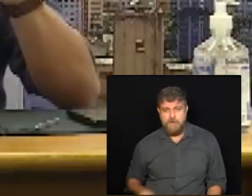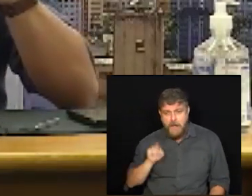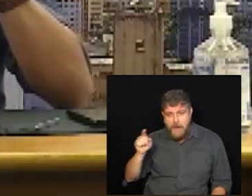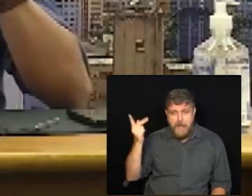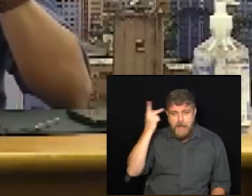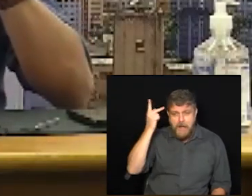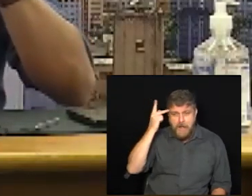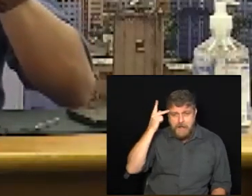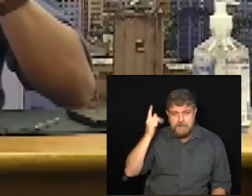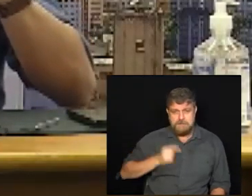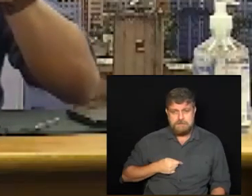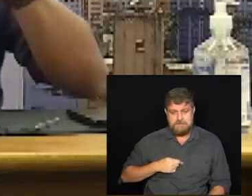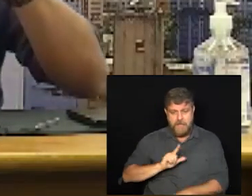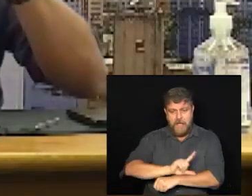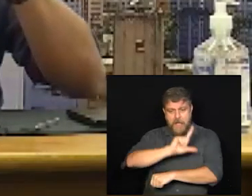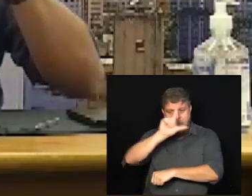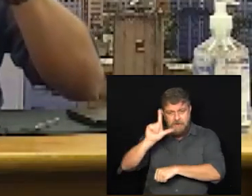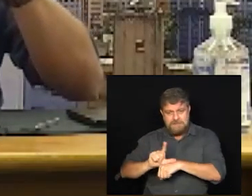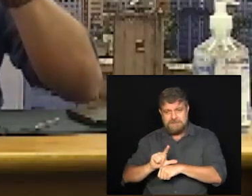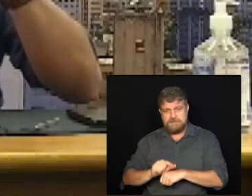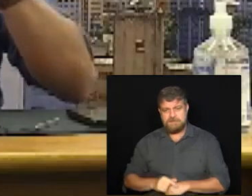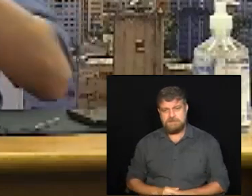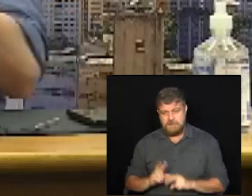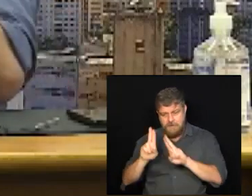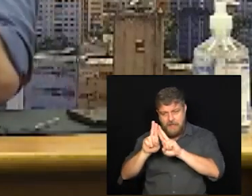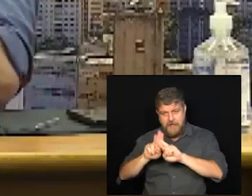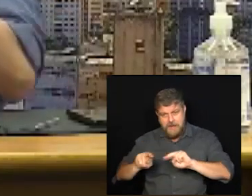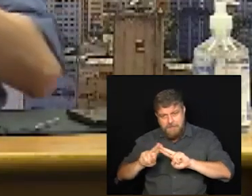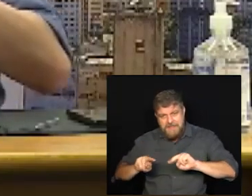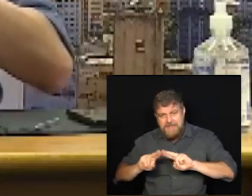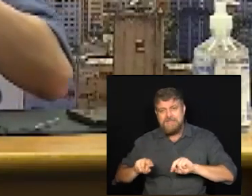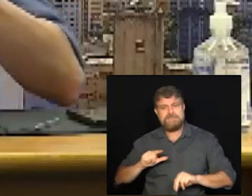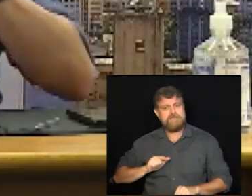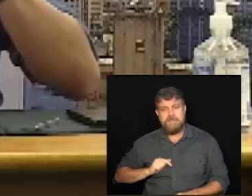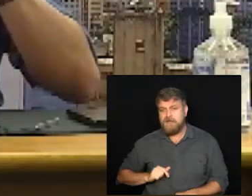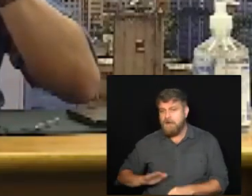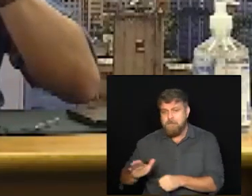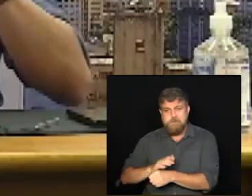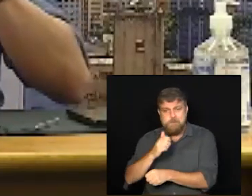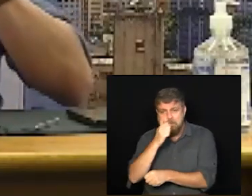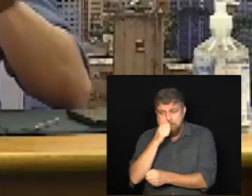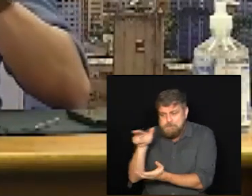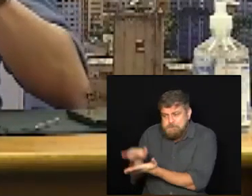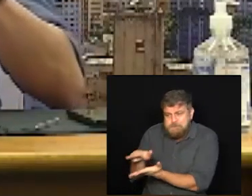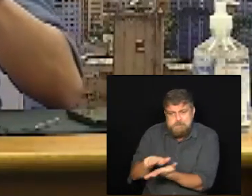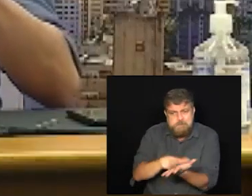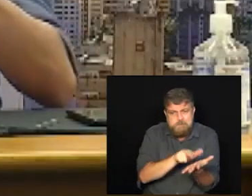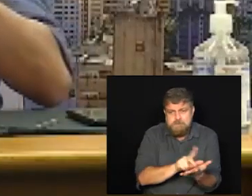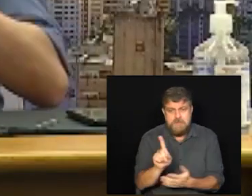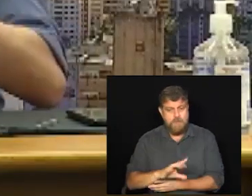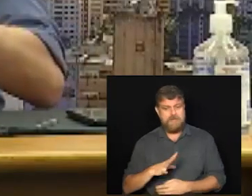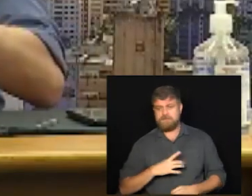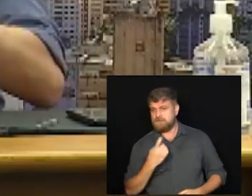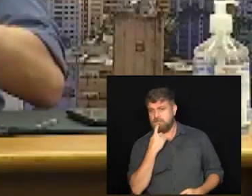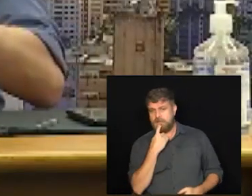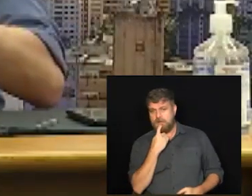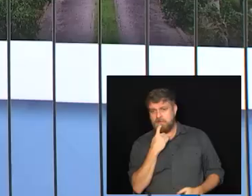o Sírio-Libanês não tem vaga mais para paciente Covid. Isso o Brasil inteiro sabe disso, não é Campinas que está sofrendo com